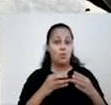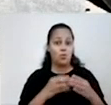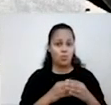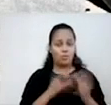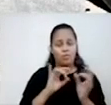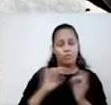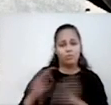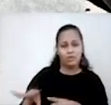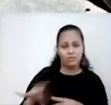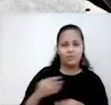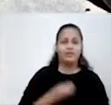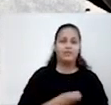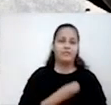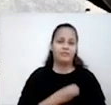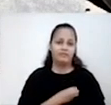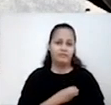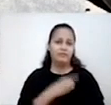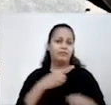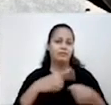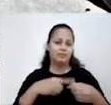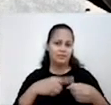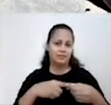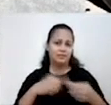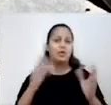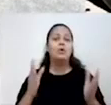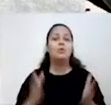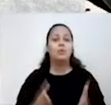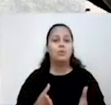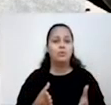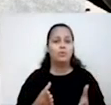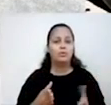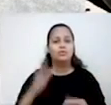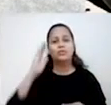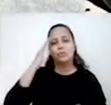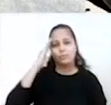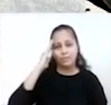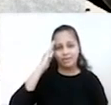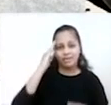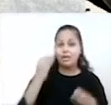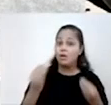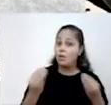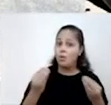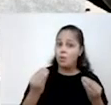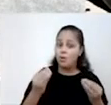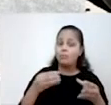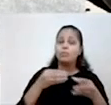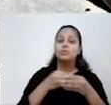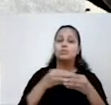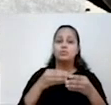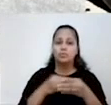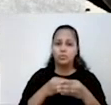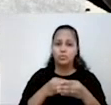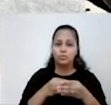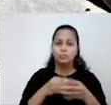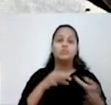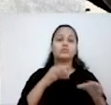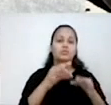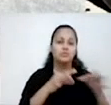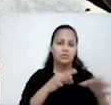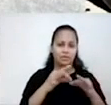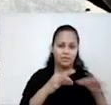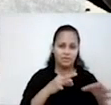Grupos excluídos que viviam nas cidades. Hoje iremos compreender como esses grupos se organizavam e